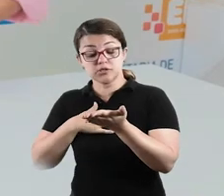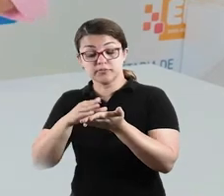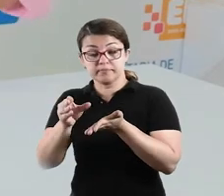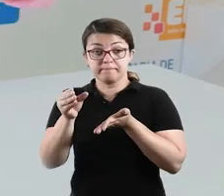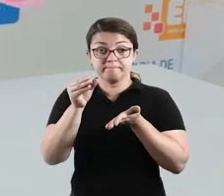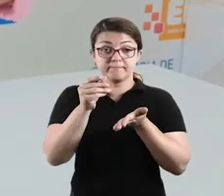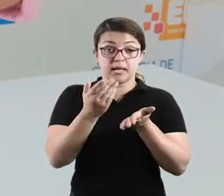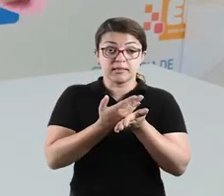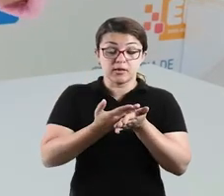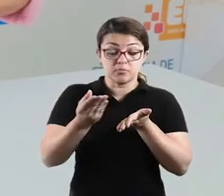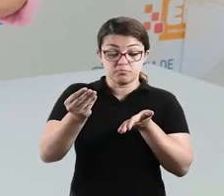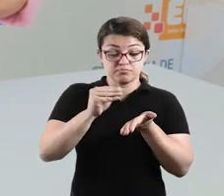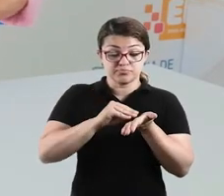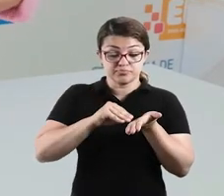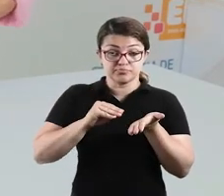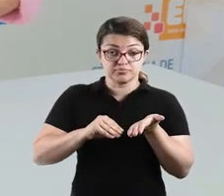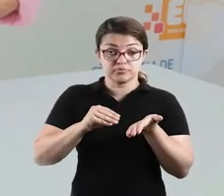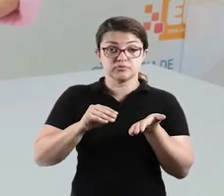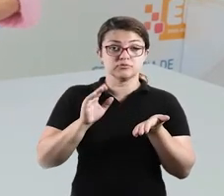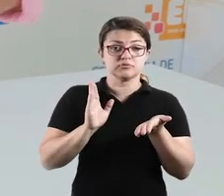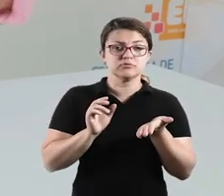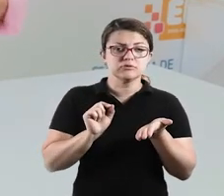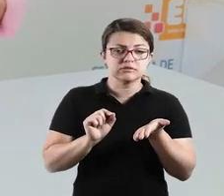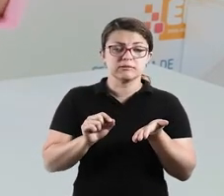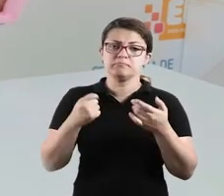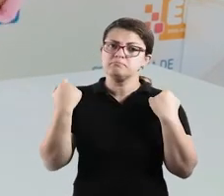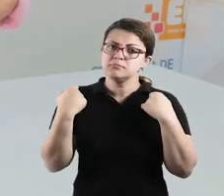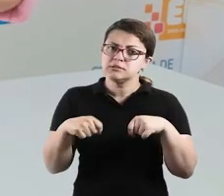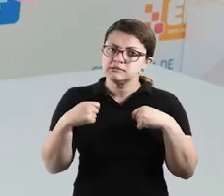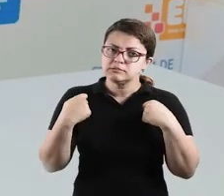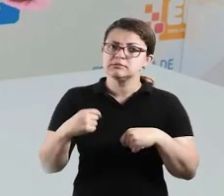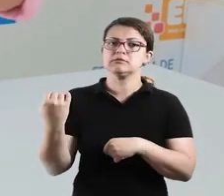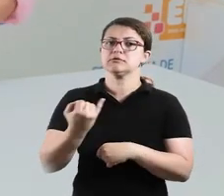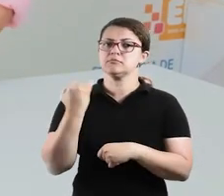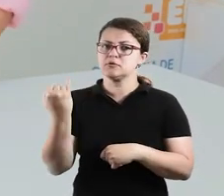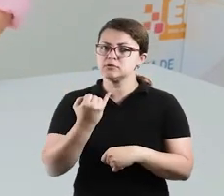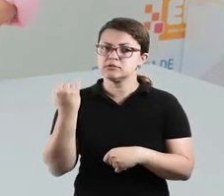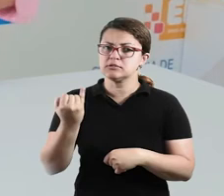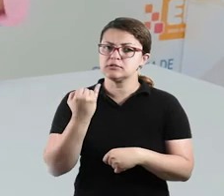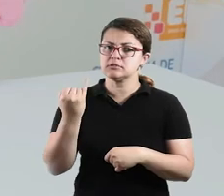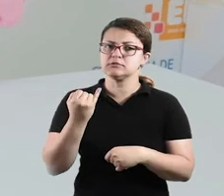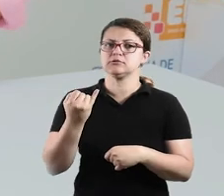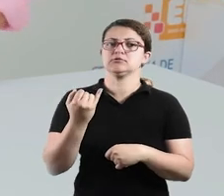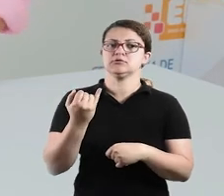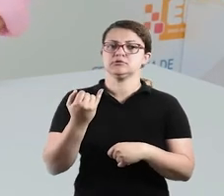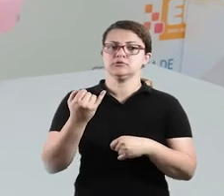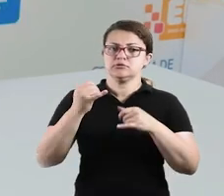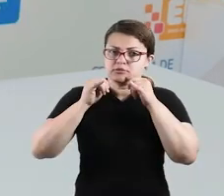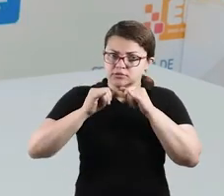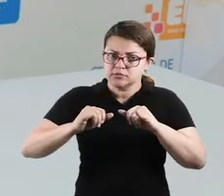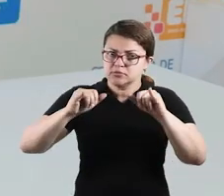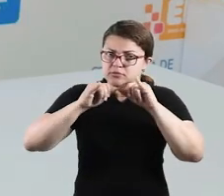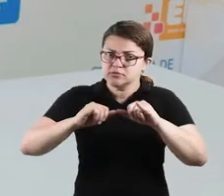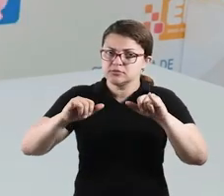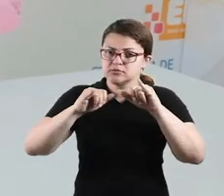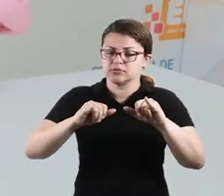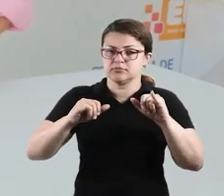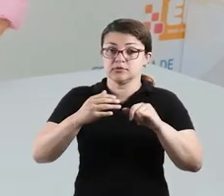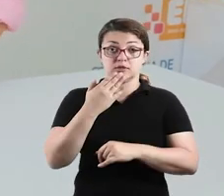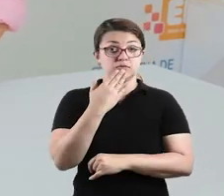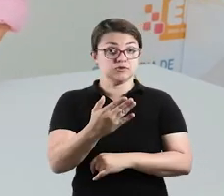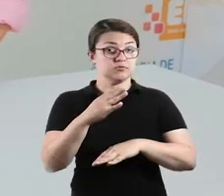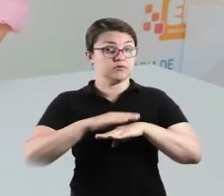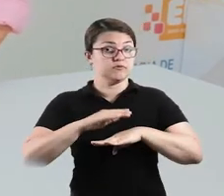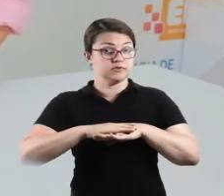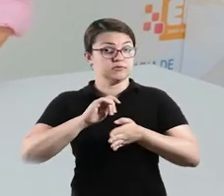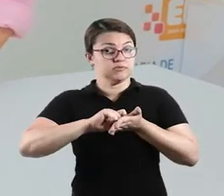interessou. Coloque no seu caderno aquilo que você julga necessário e importante sobre essa notícia, porque é isso que está pedindo